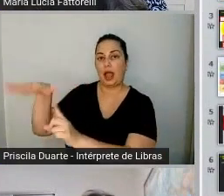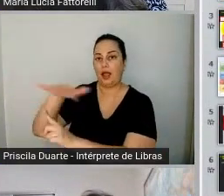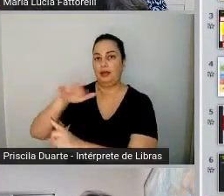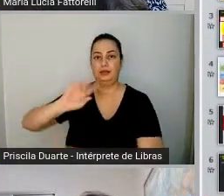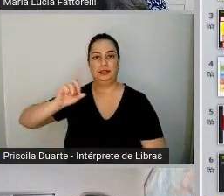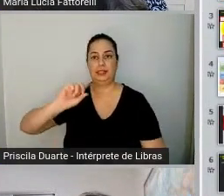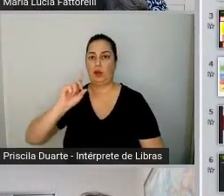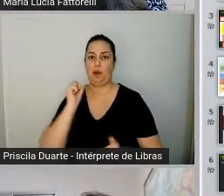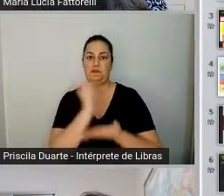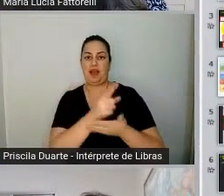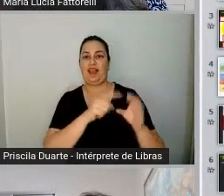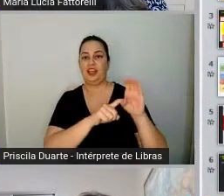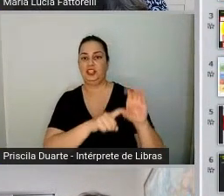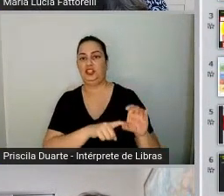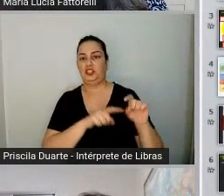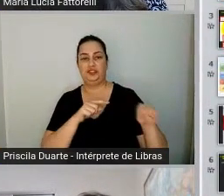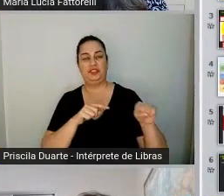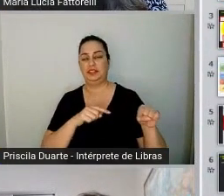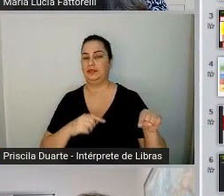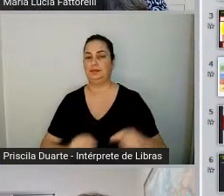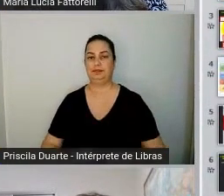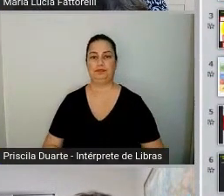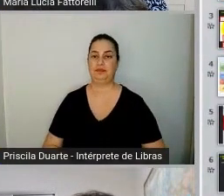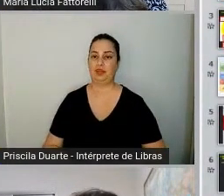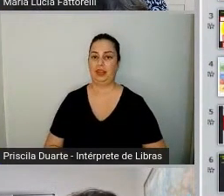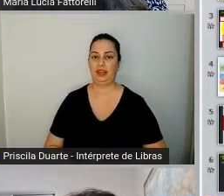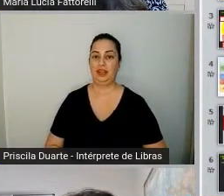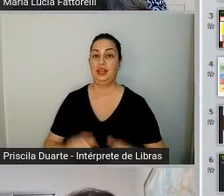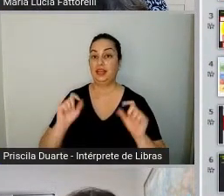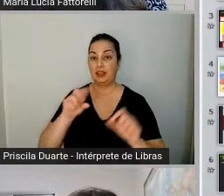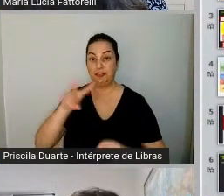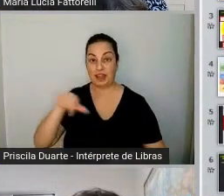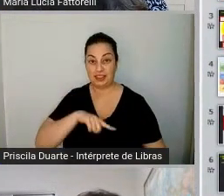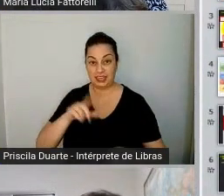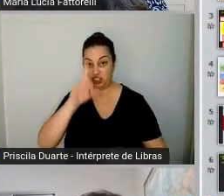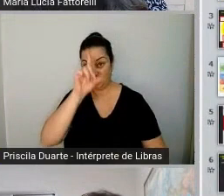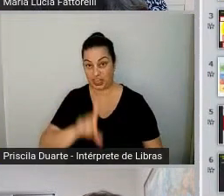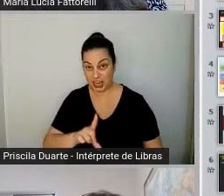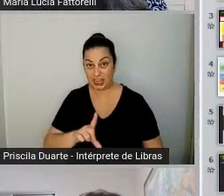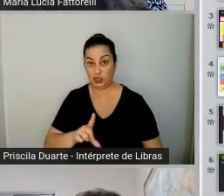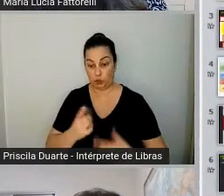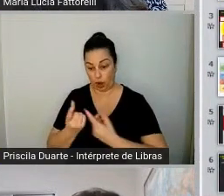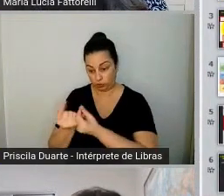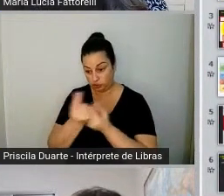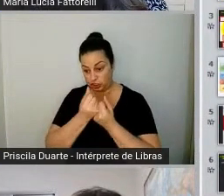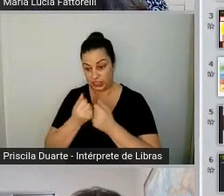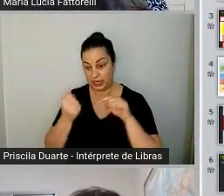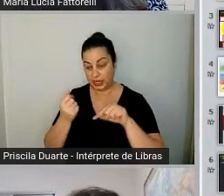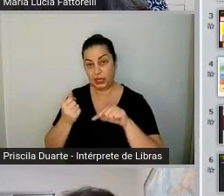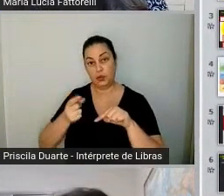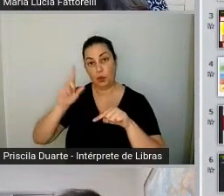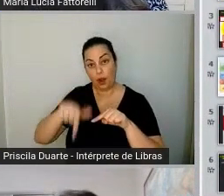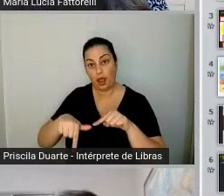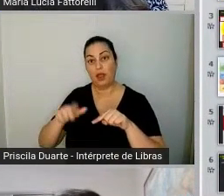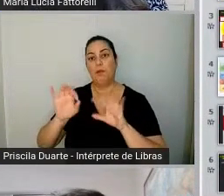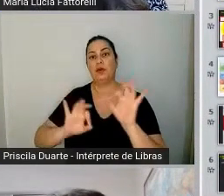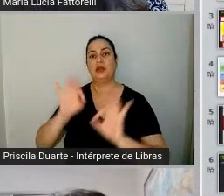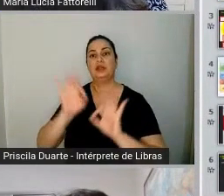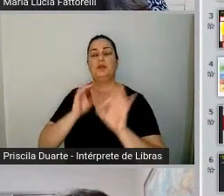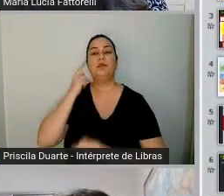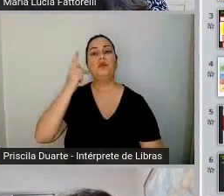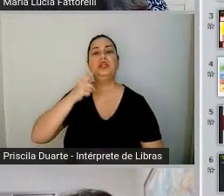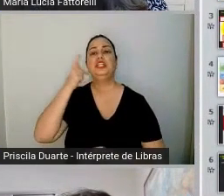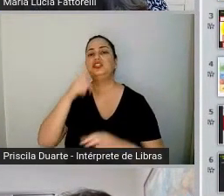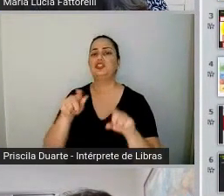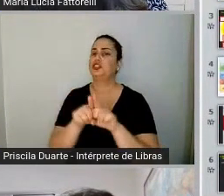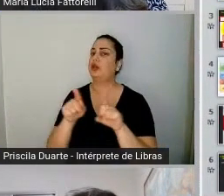né? A emissão da moeda, quem vai ter direito a essa moeda é uma questão política e crucial, né? Que muitos acham